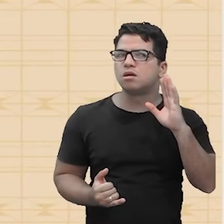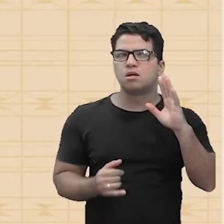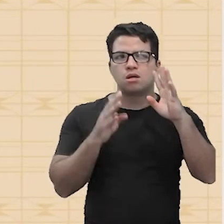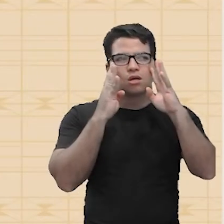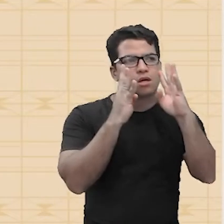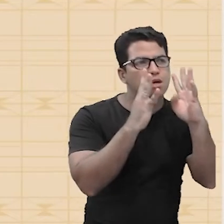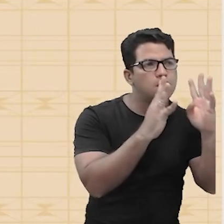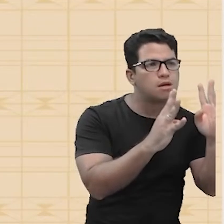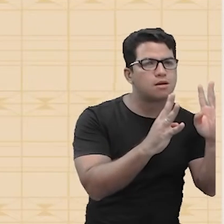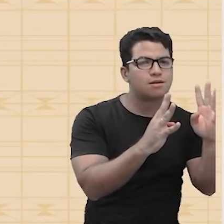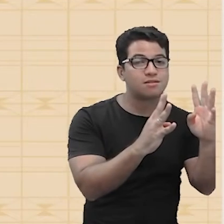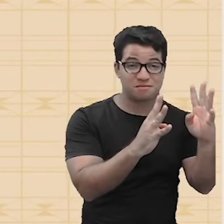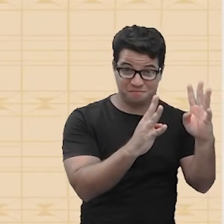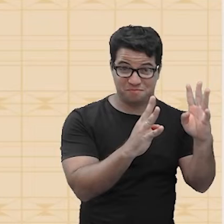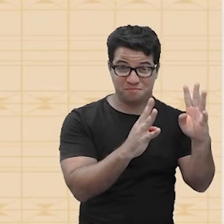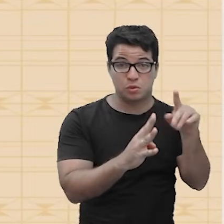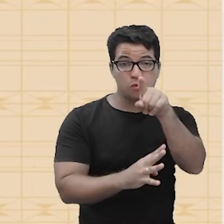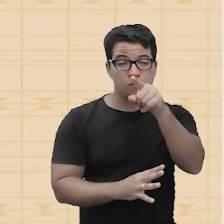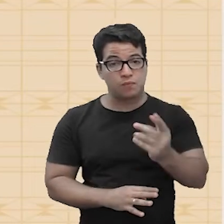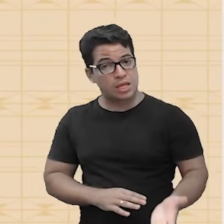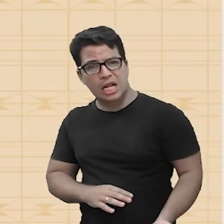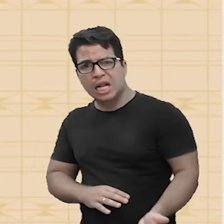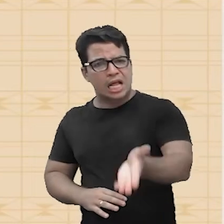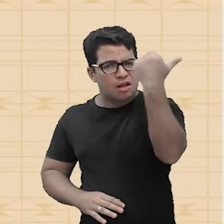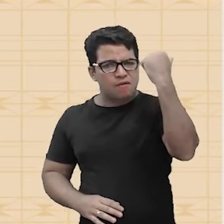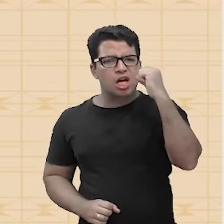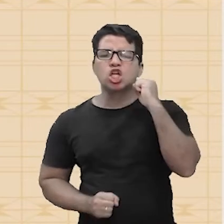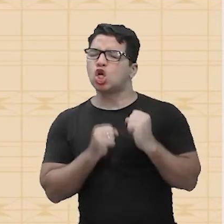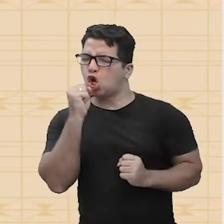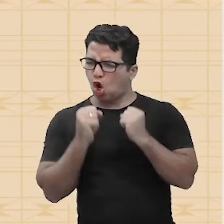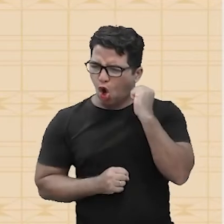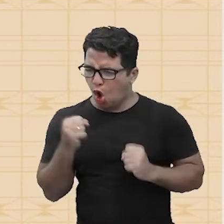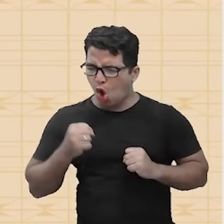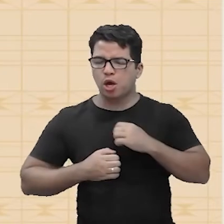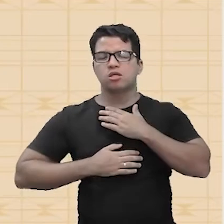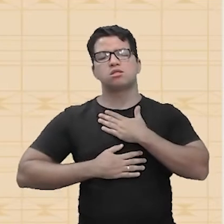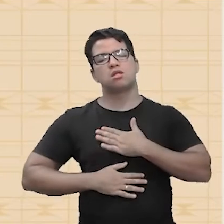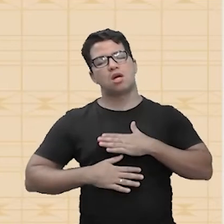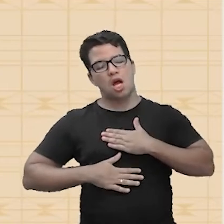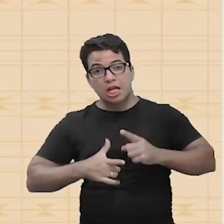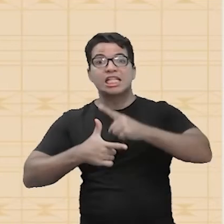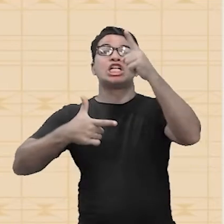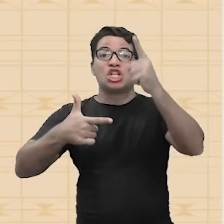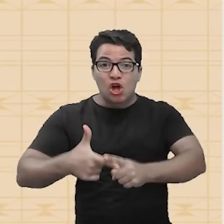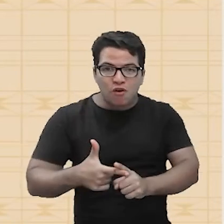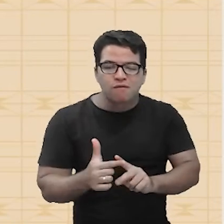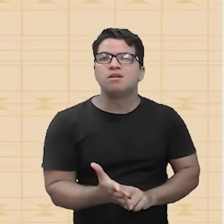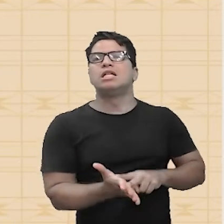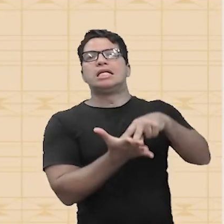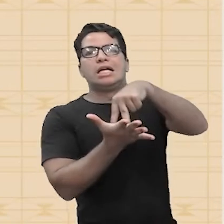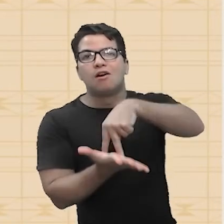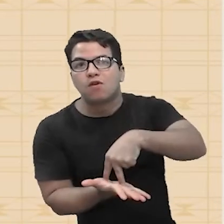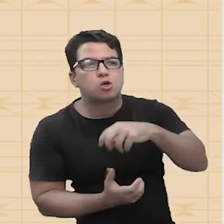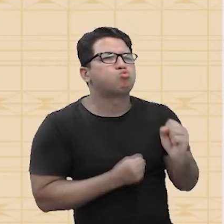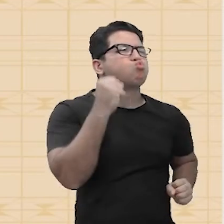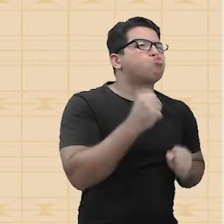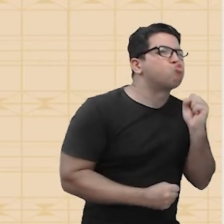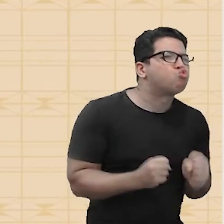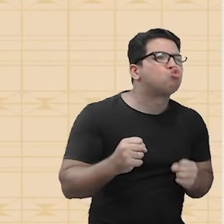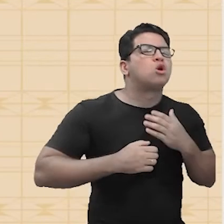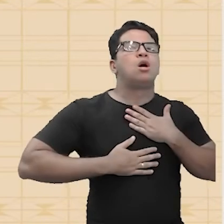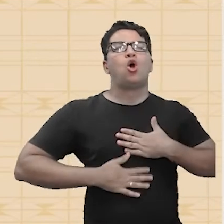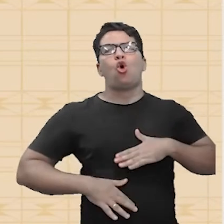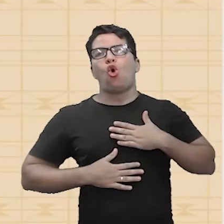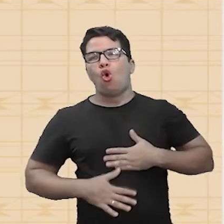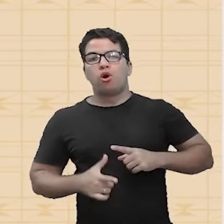Levante, corra, descanse, repita, né? Então, a gente já vê